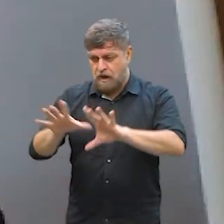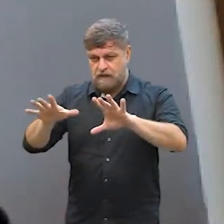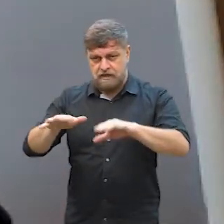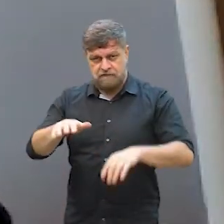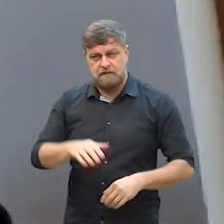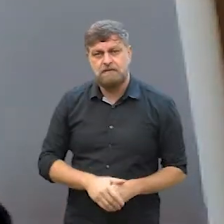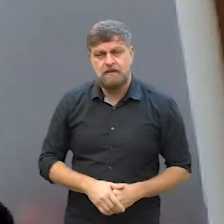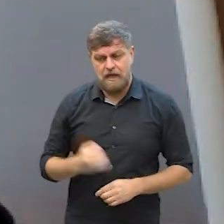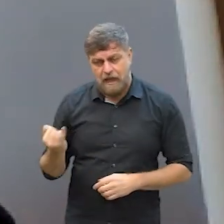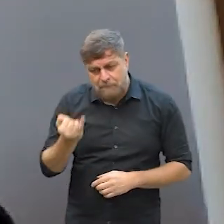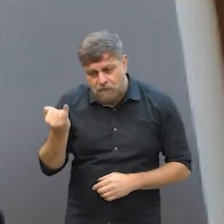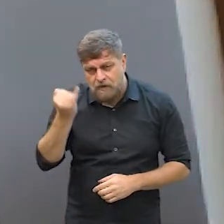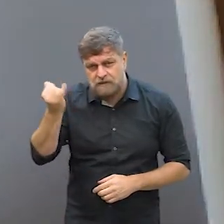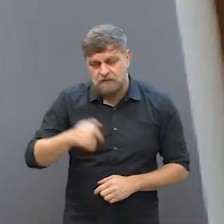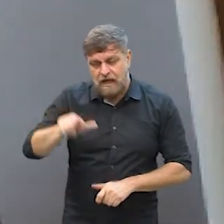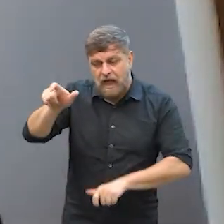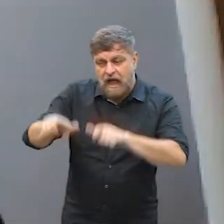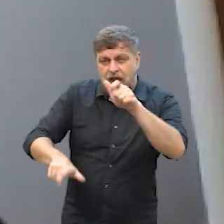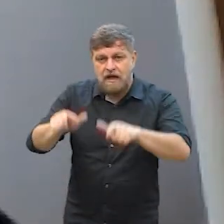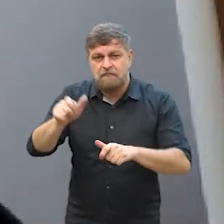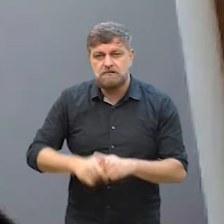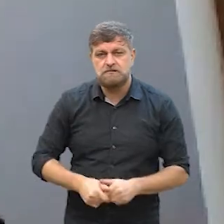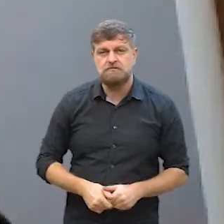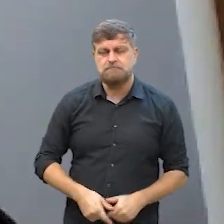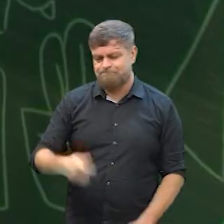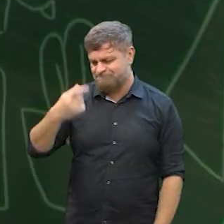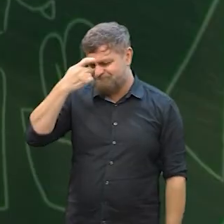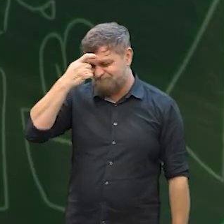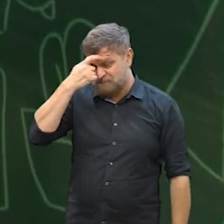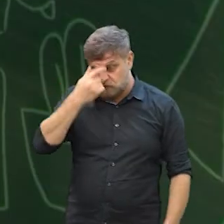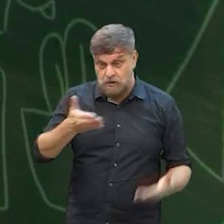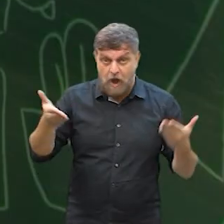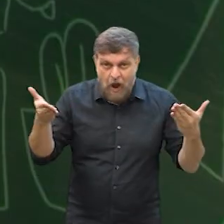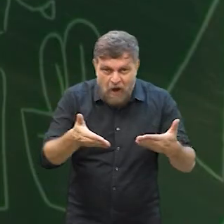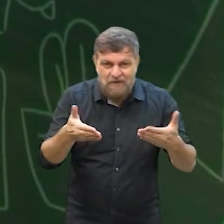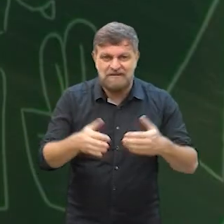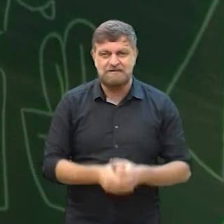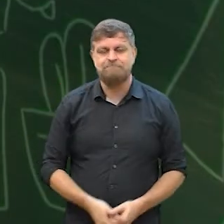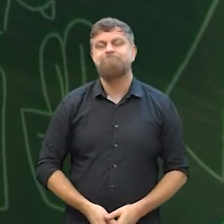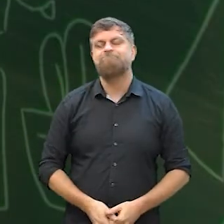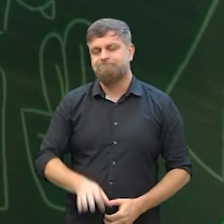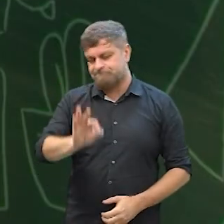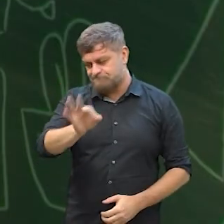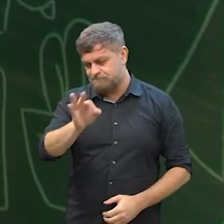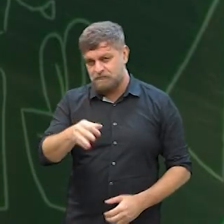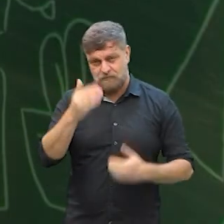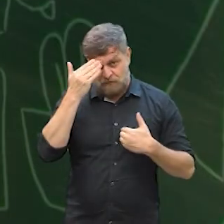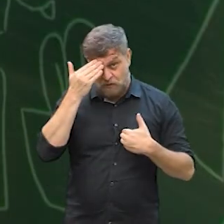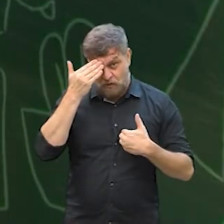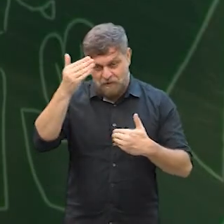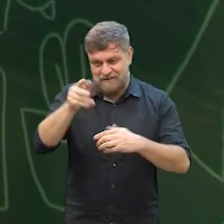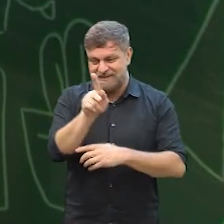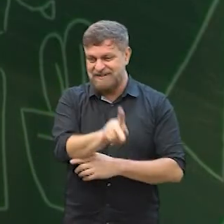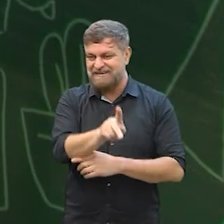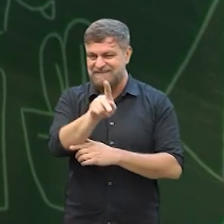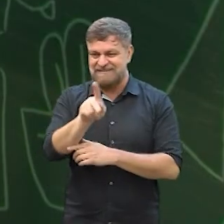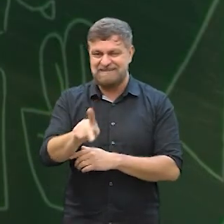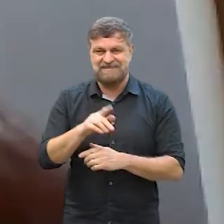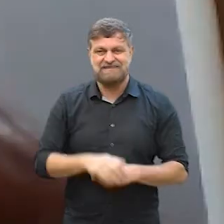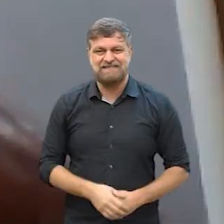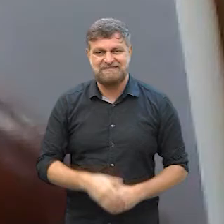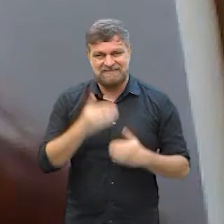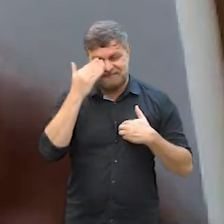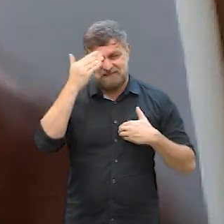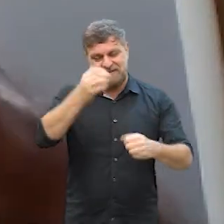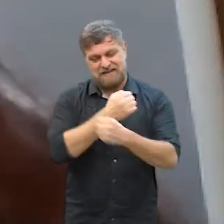algo muito importante e necessário para o educador de hoje em dia. É isso aí. Muito obrigado, professor Newton. Obrigado a